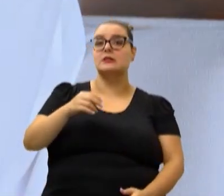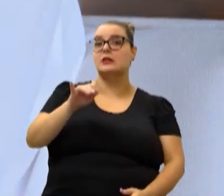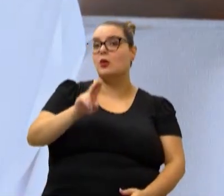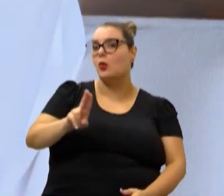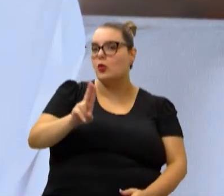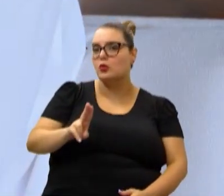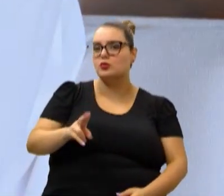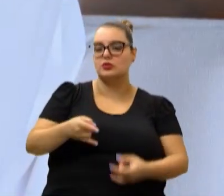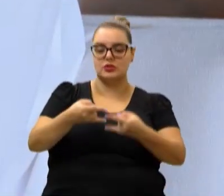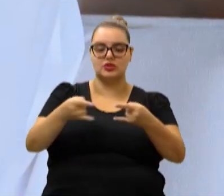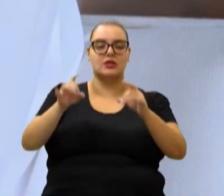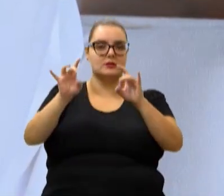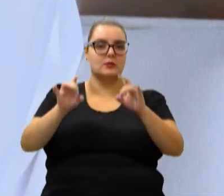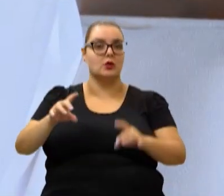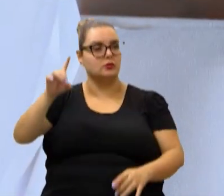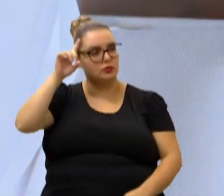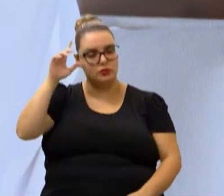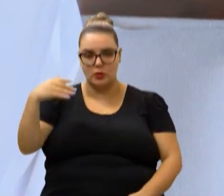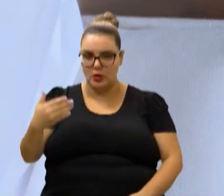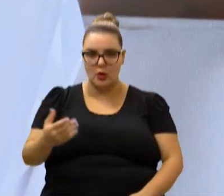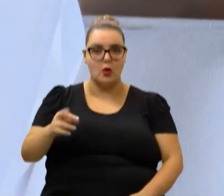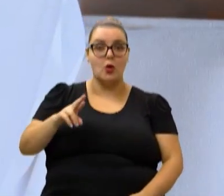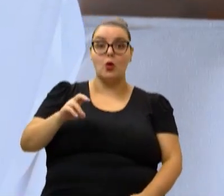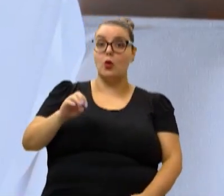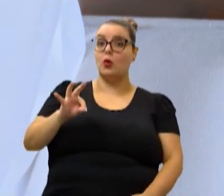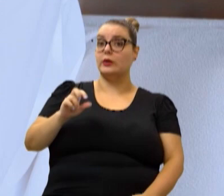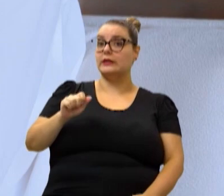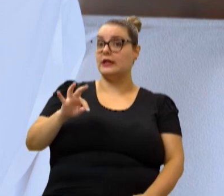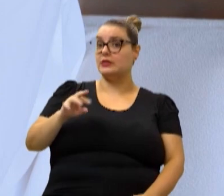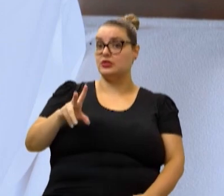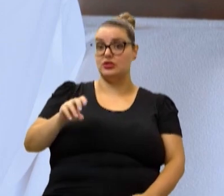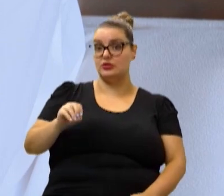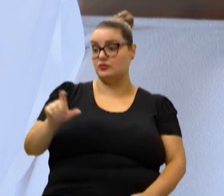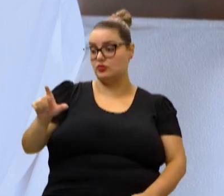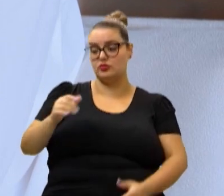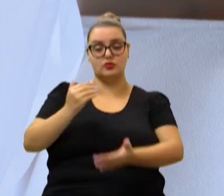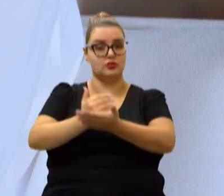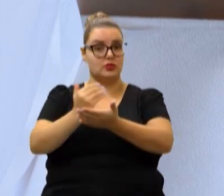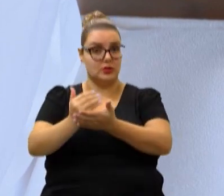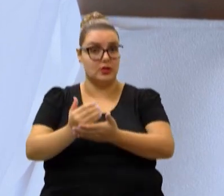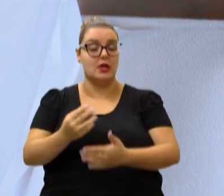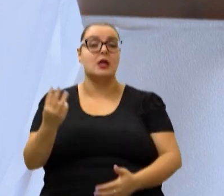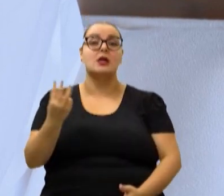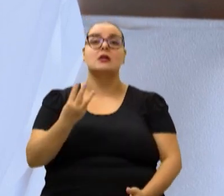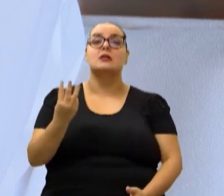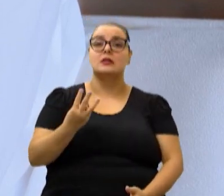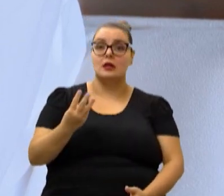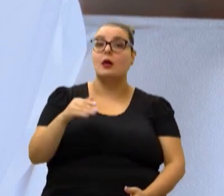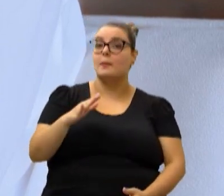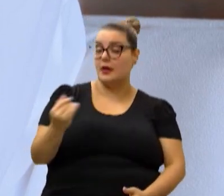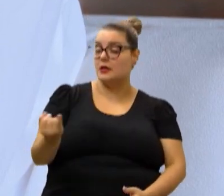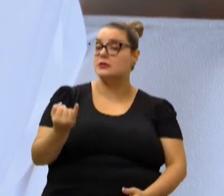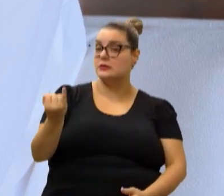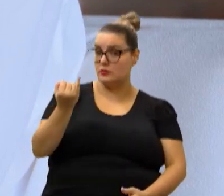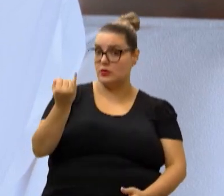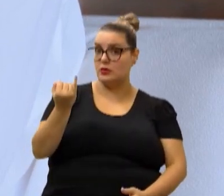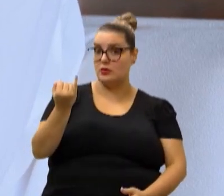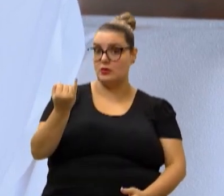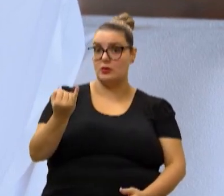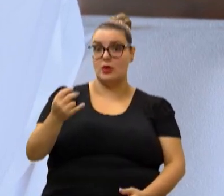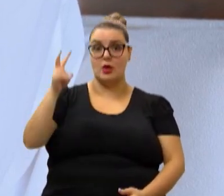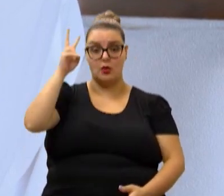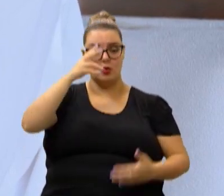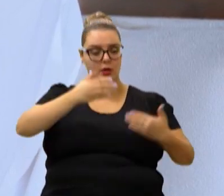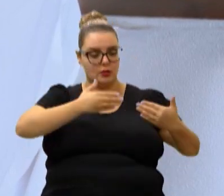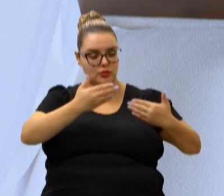ela usa cheque especial todo mês, se a pessoa usa muito rotativo do cartão de crédito, assim por diante. E terceiro, a mais